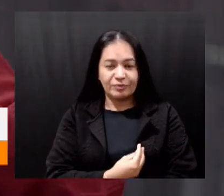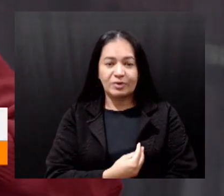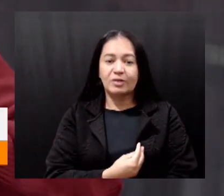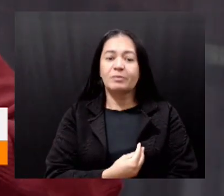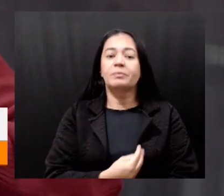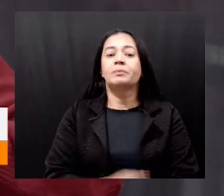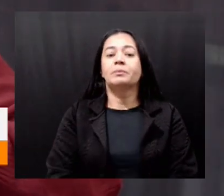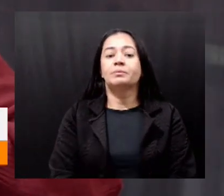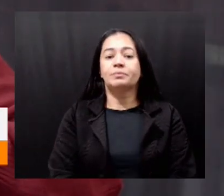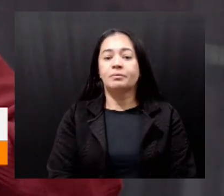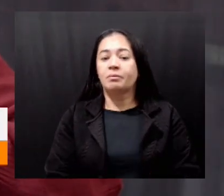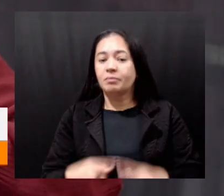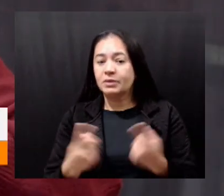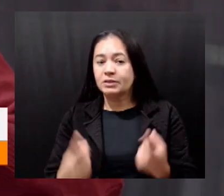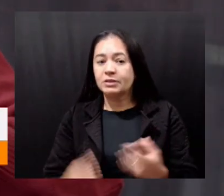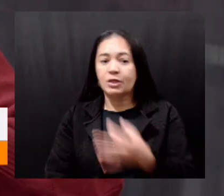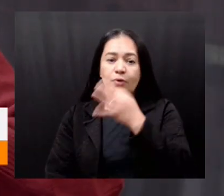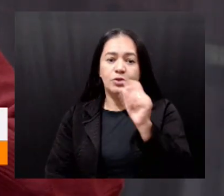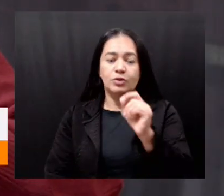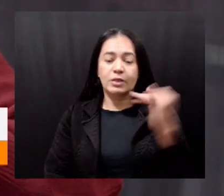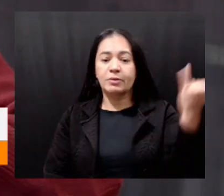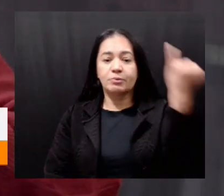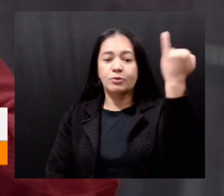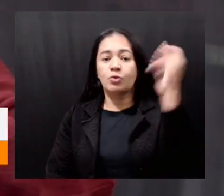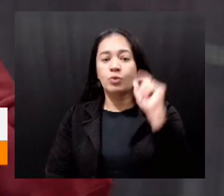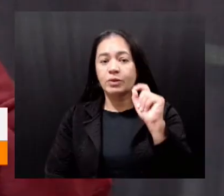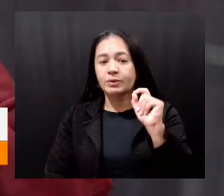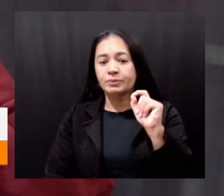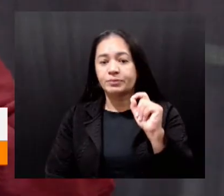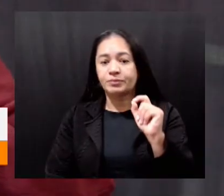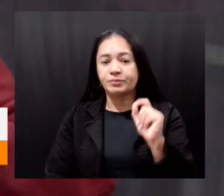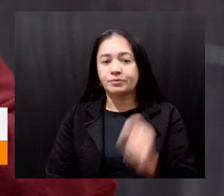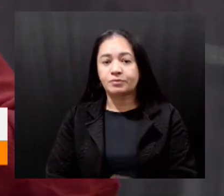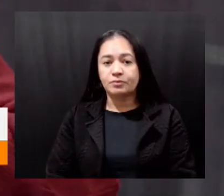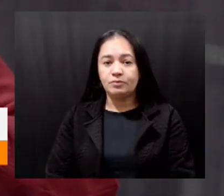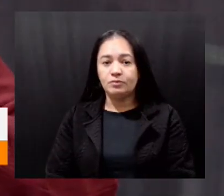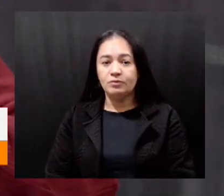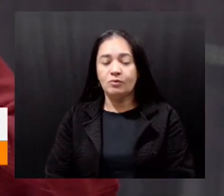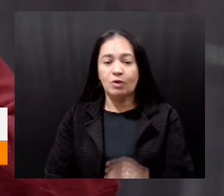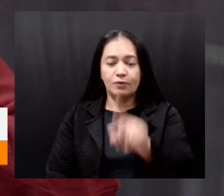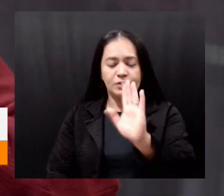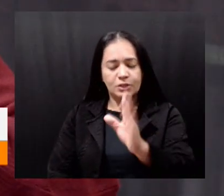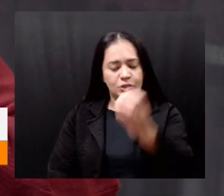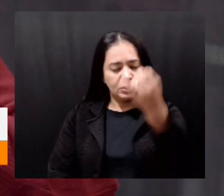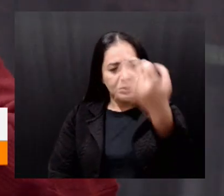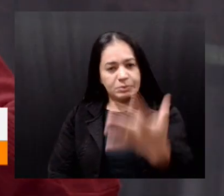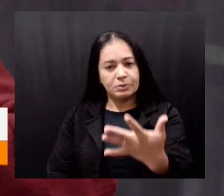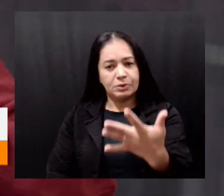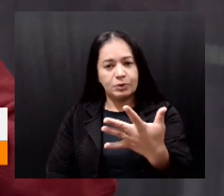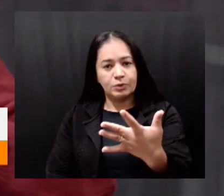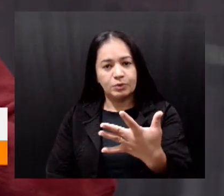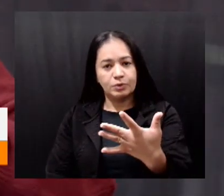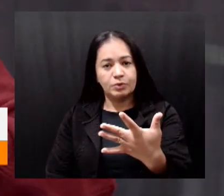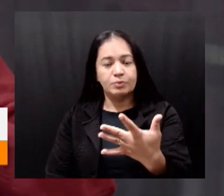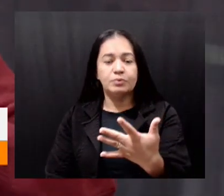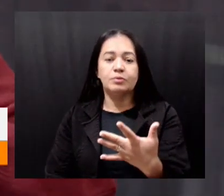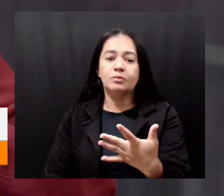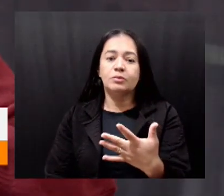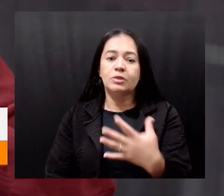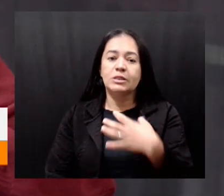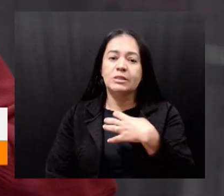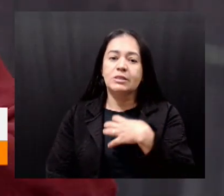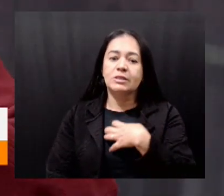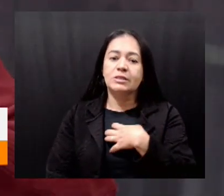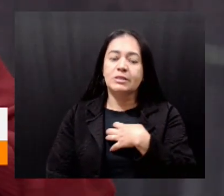Mas eu acho super importante também, como você mesmo falou, Rúbia, numa fala anterior, sentir no corpo, né?